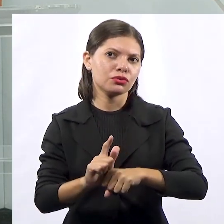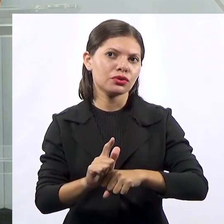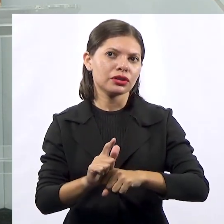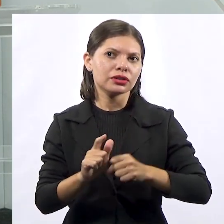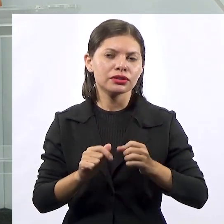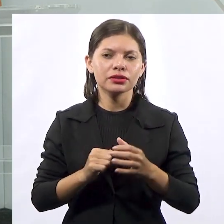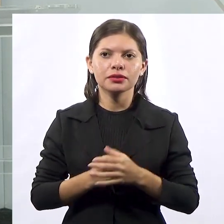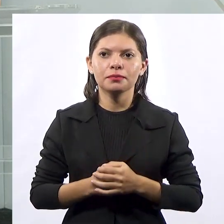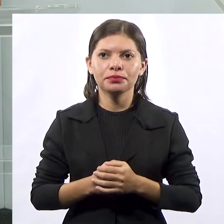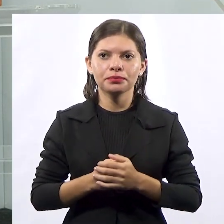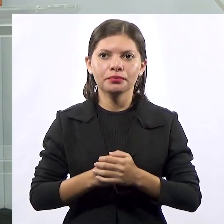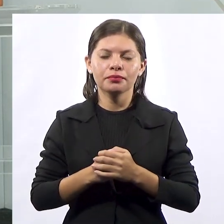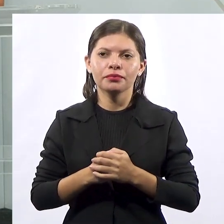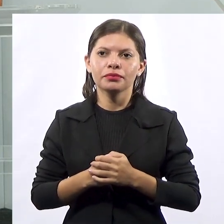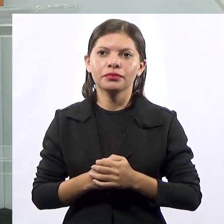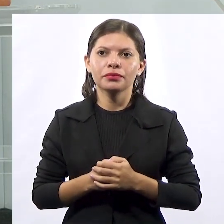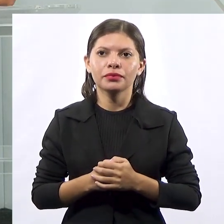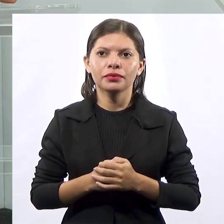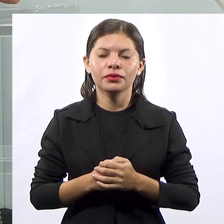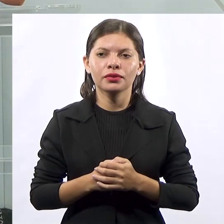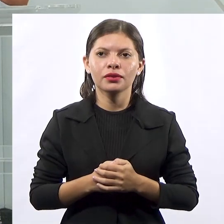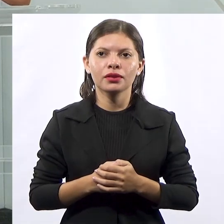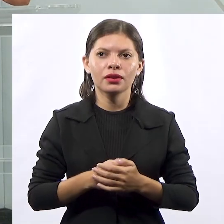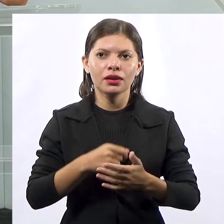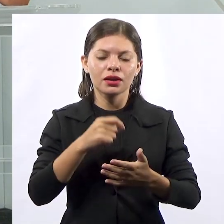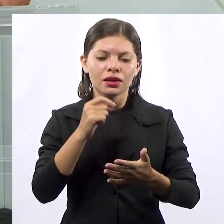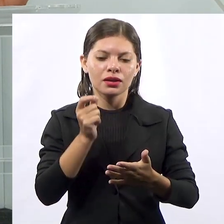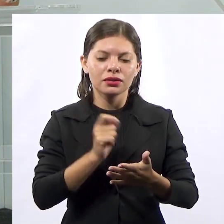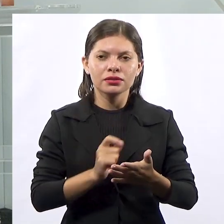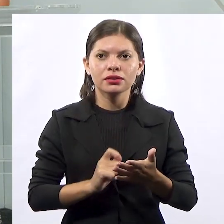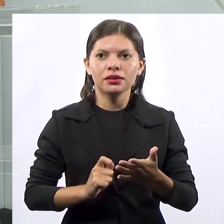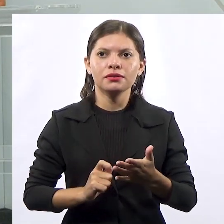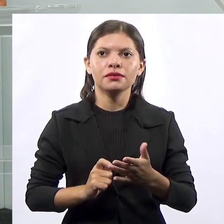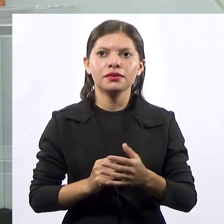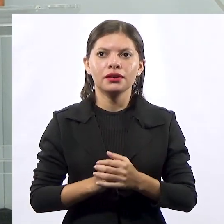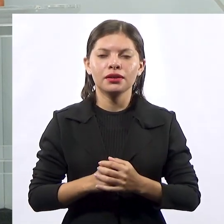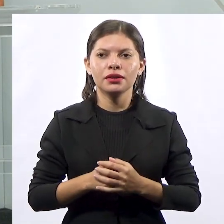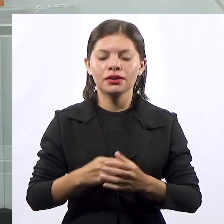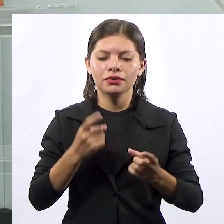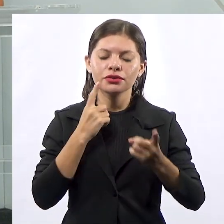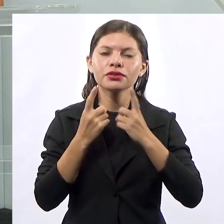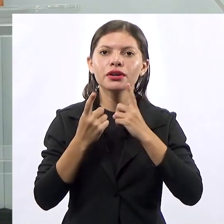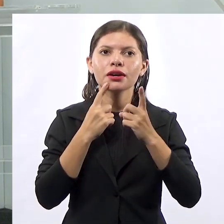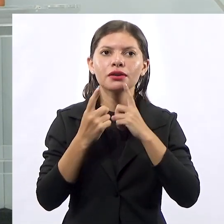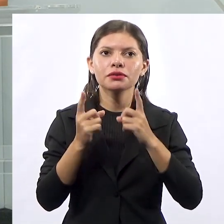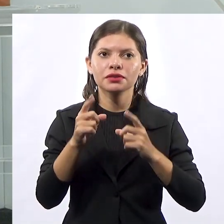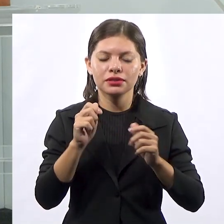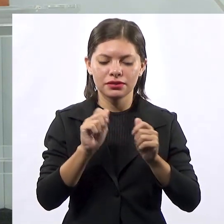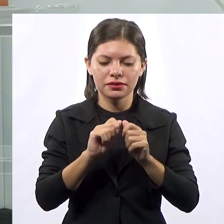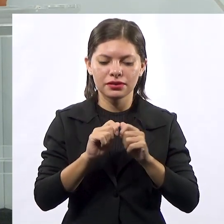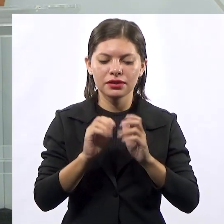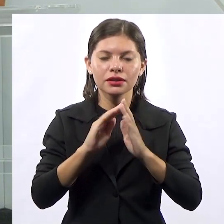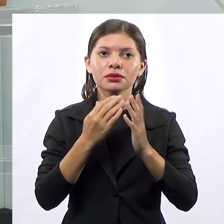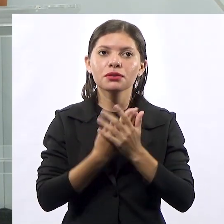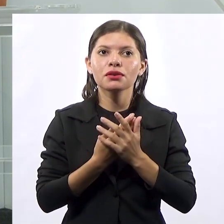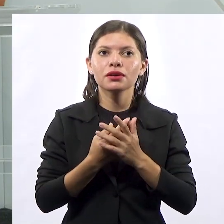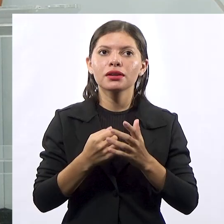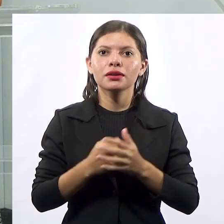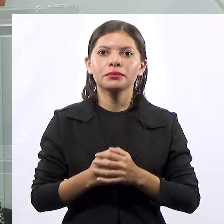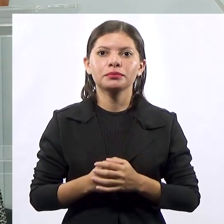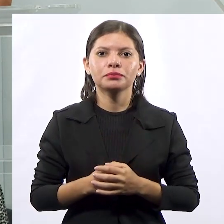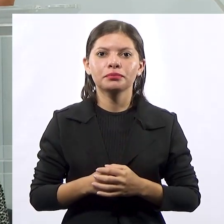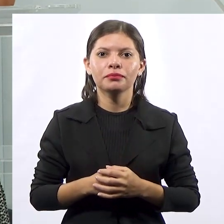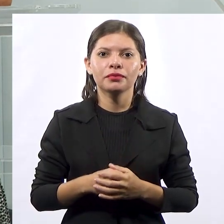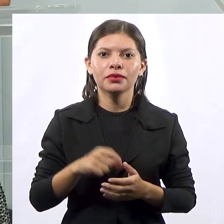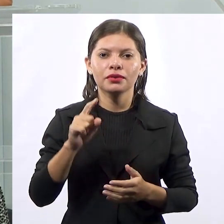vocês transcreverem, né, o diálogo que vocês realizarem lá na escola, vai chegar o momento